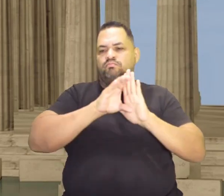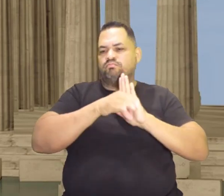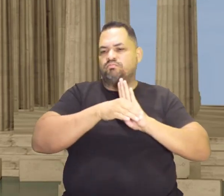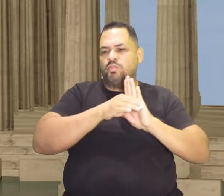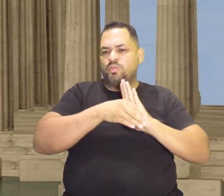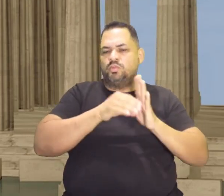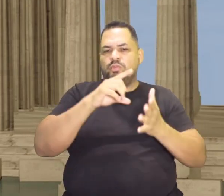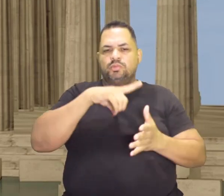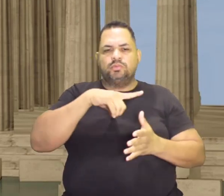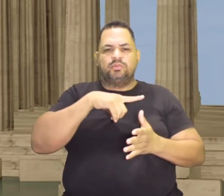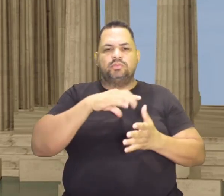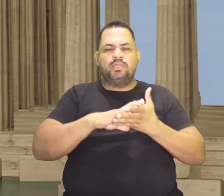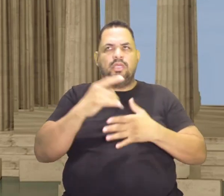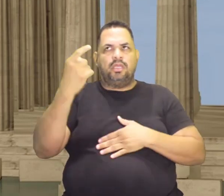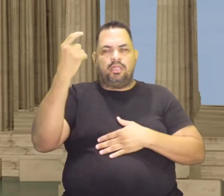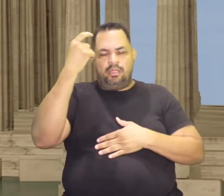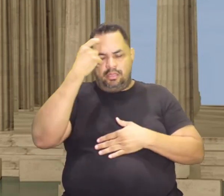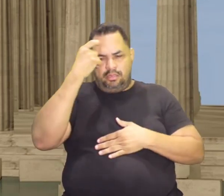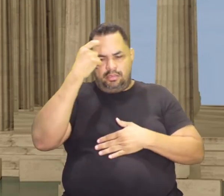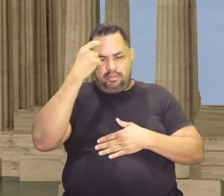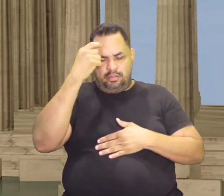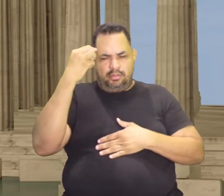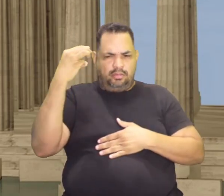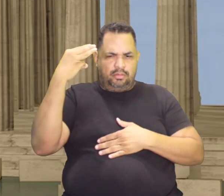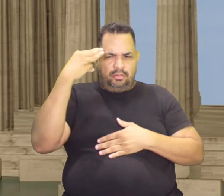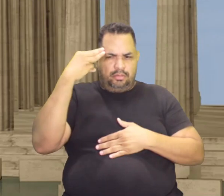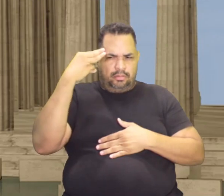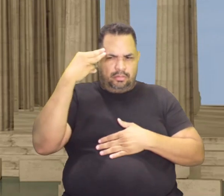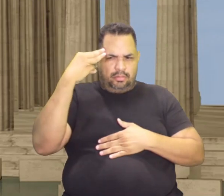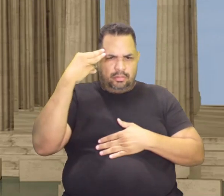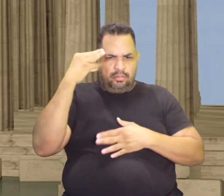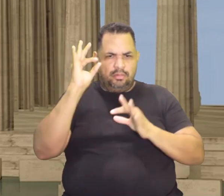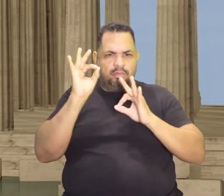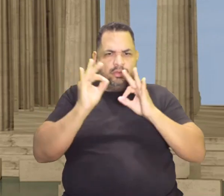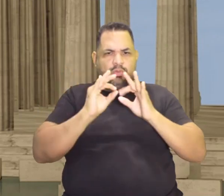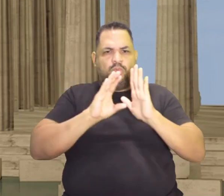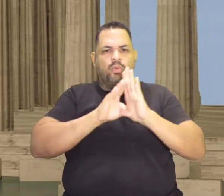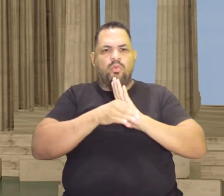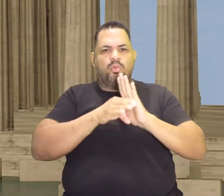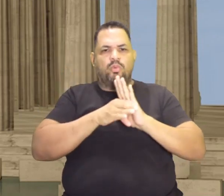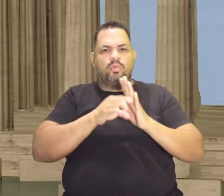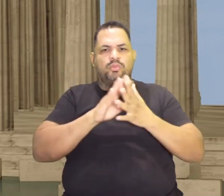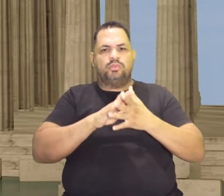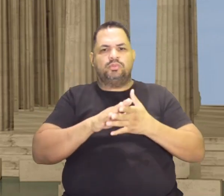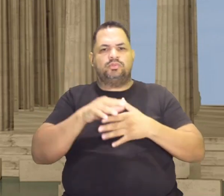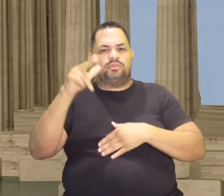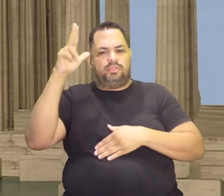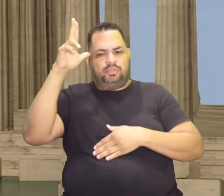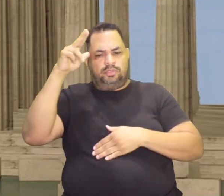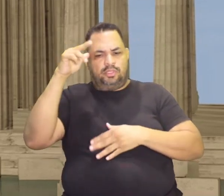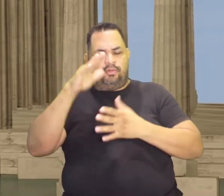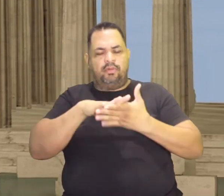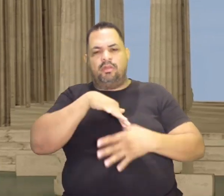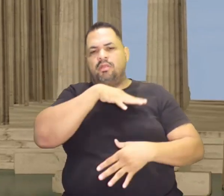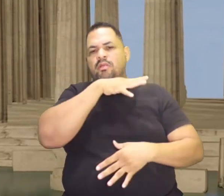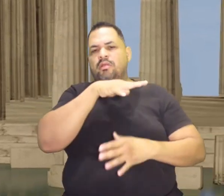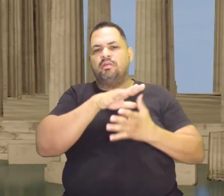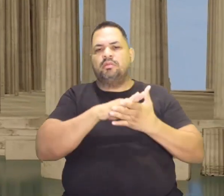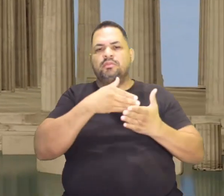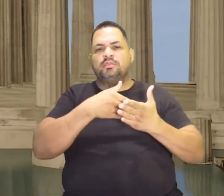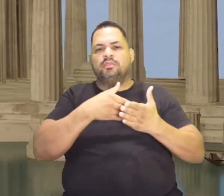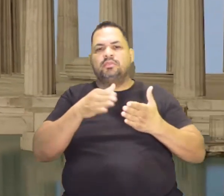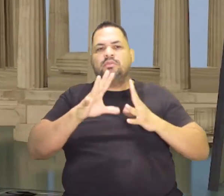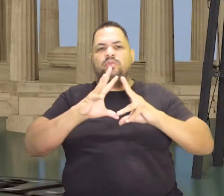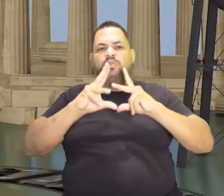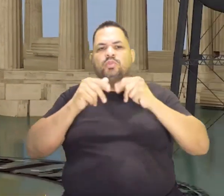mente. Extinguir, ó, um conceito por exemplo, de cavalo, né, um animal. Aí ele eliminar